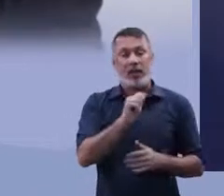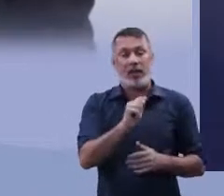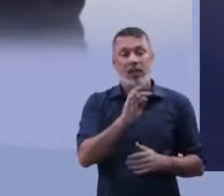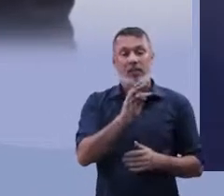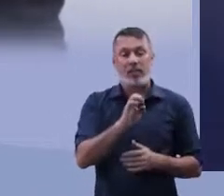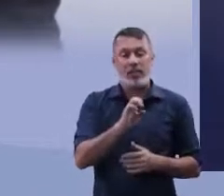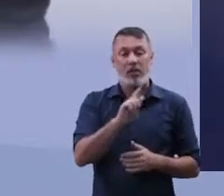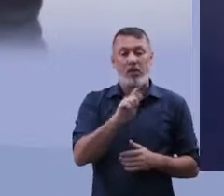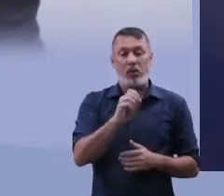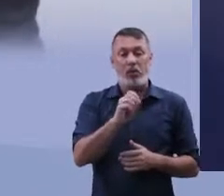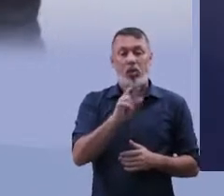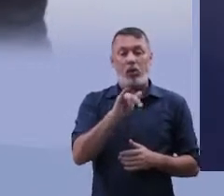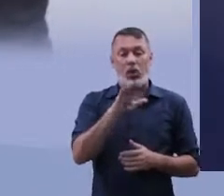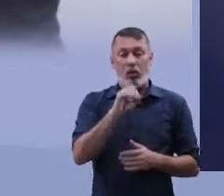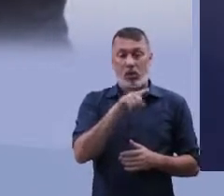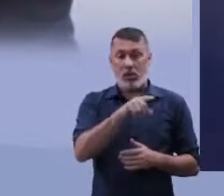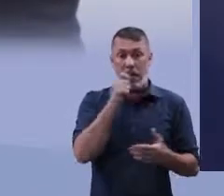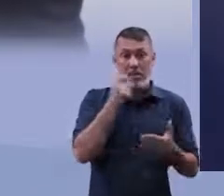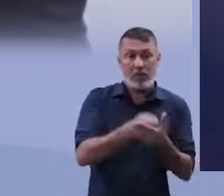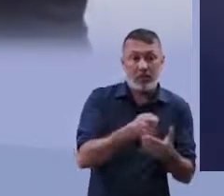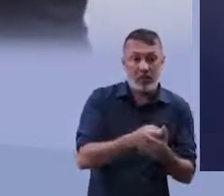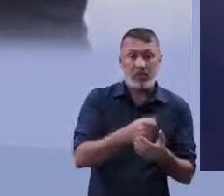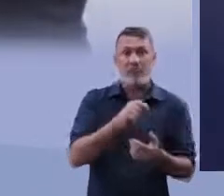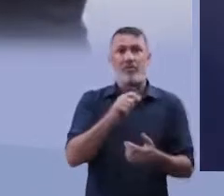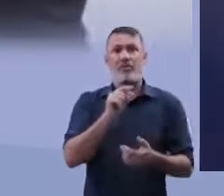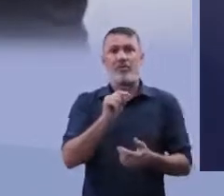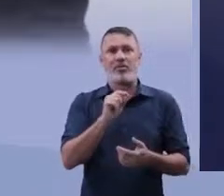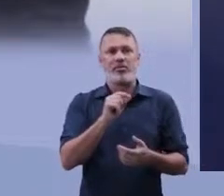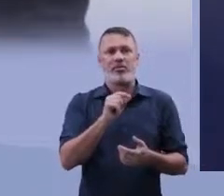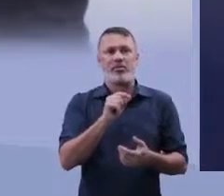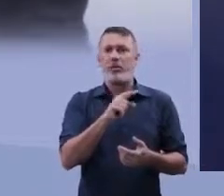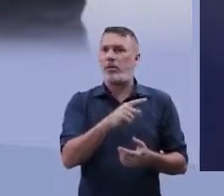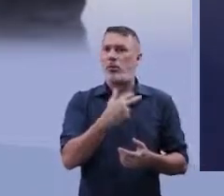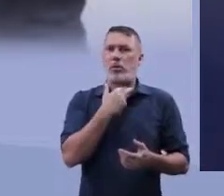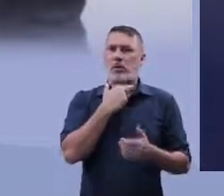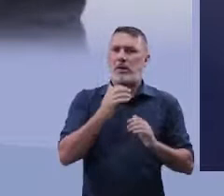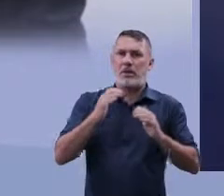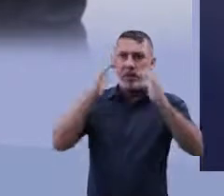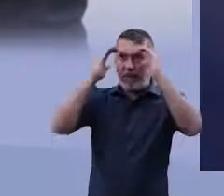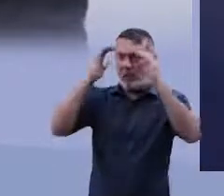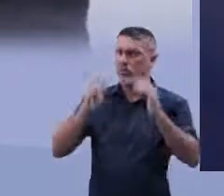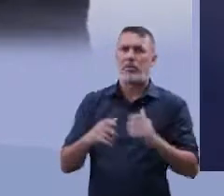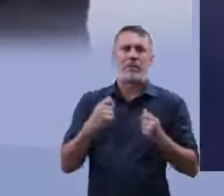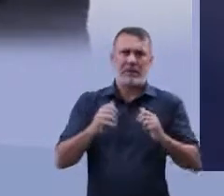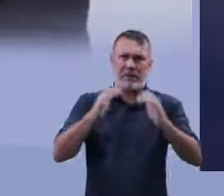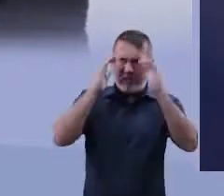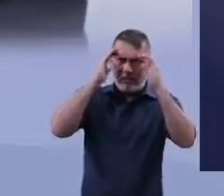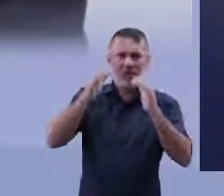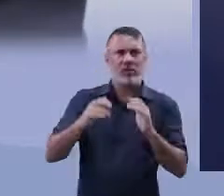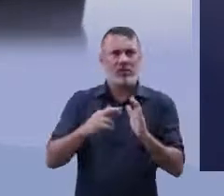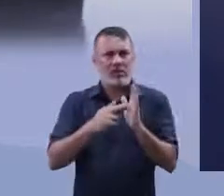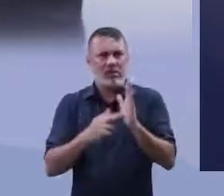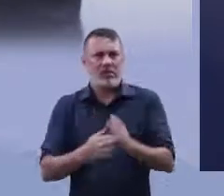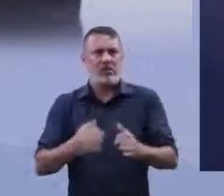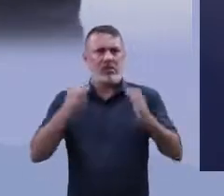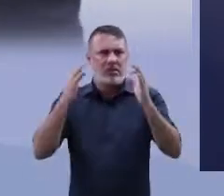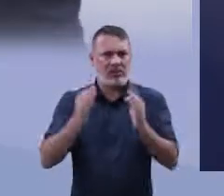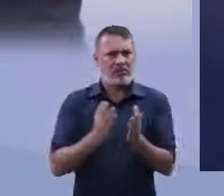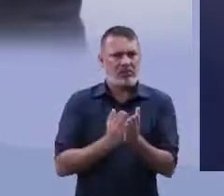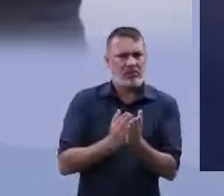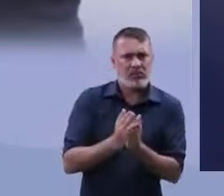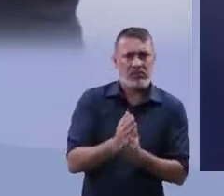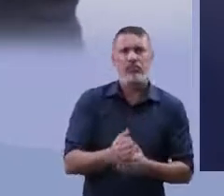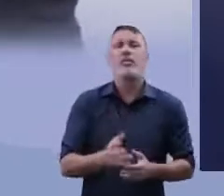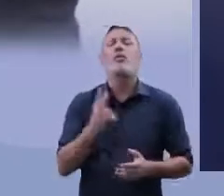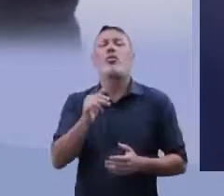portanto, categórico é aquele que o sujeito jamais pode desobedecer. O imperativo categórico